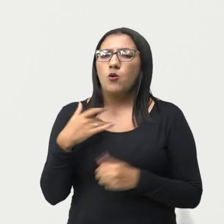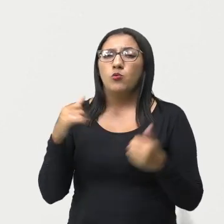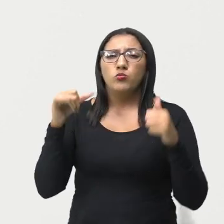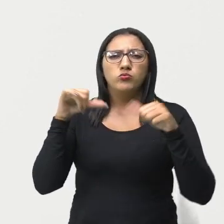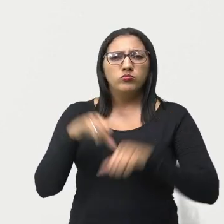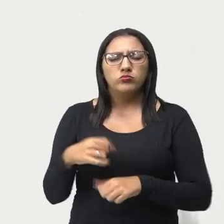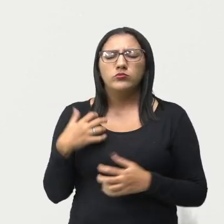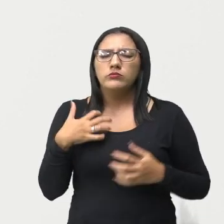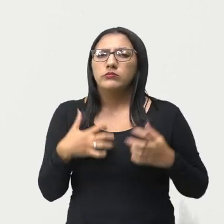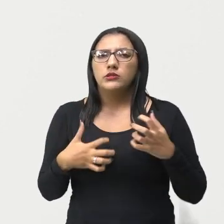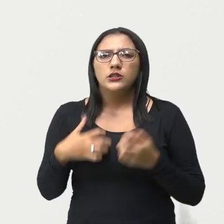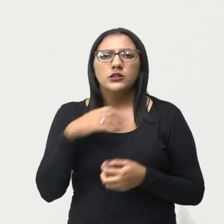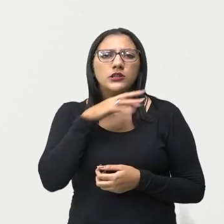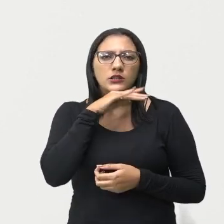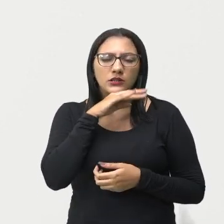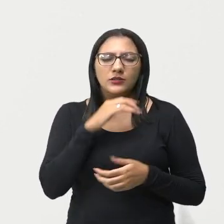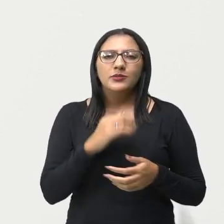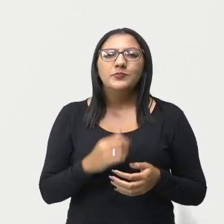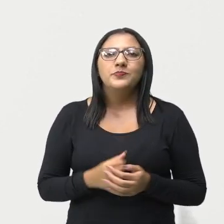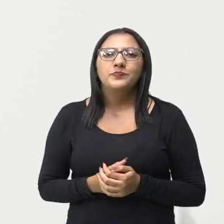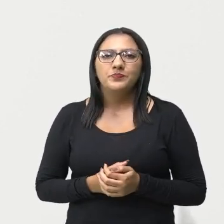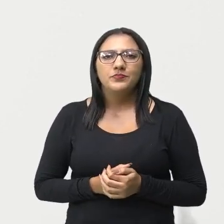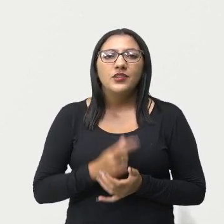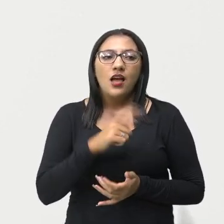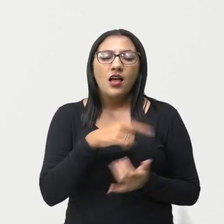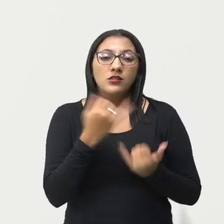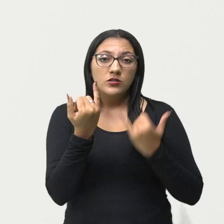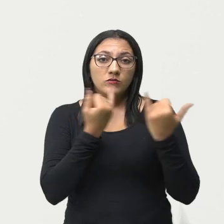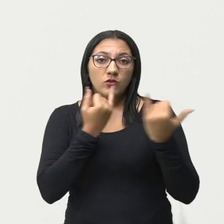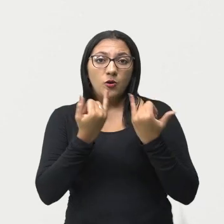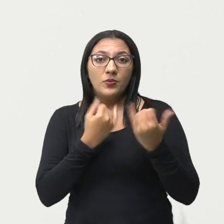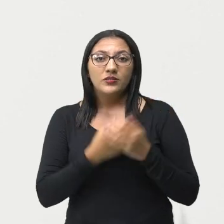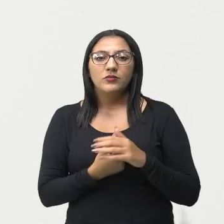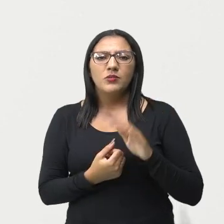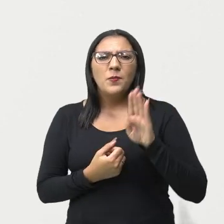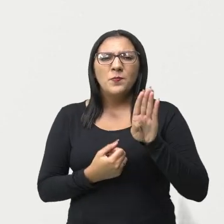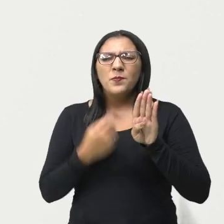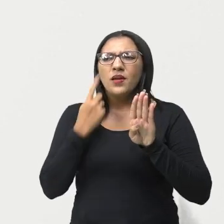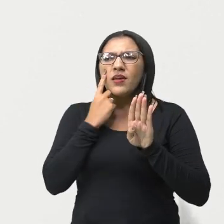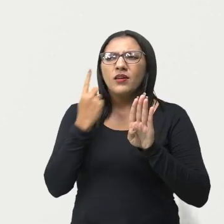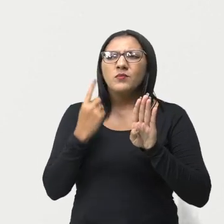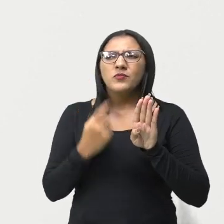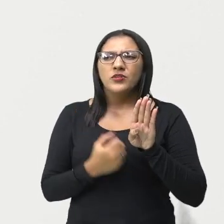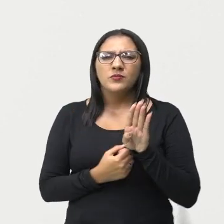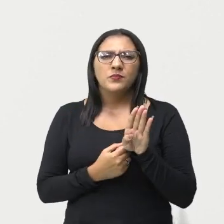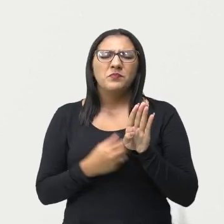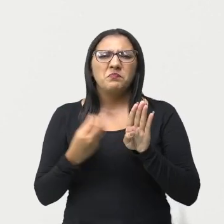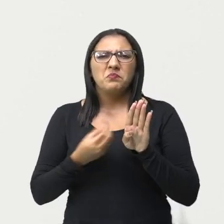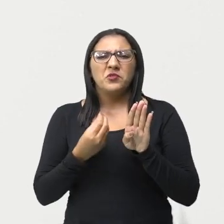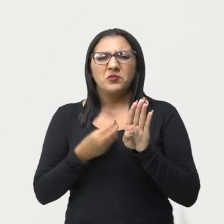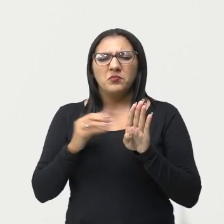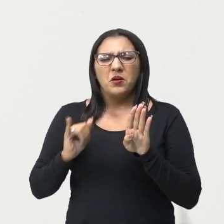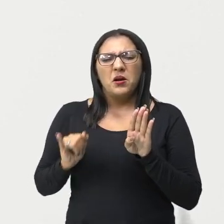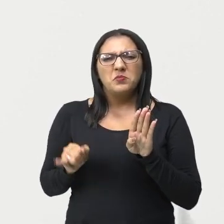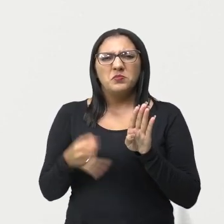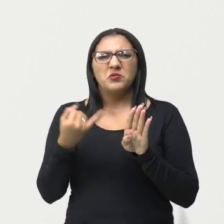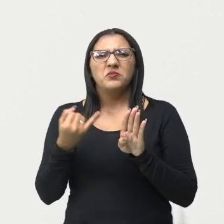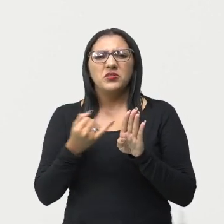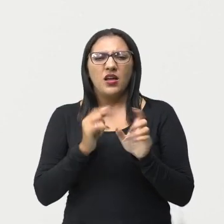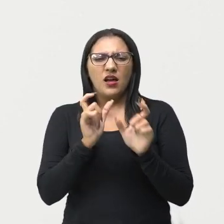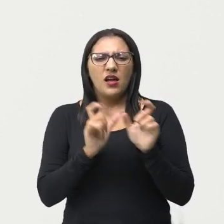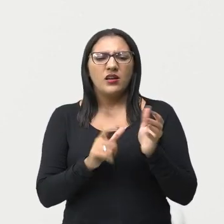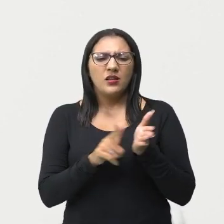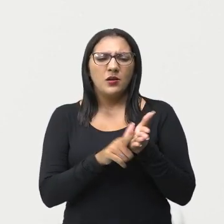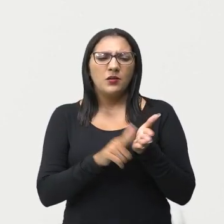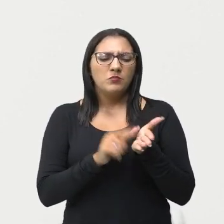mal, certo? Observe que a informação da letra B, as vantagens de ter uma carteirinha, é uma informação que aparece também no